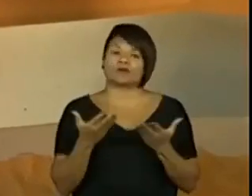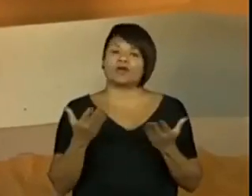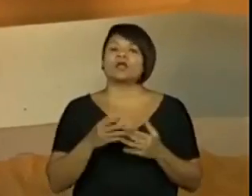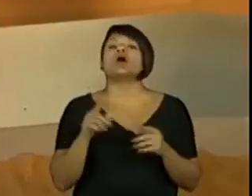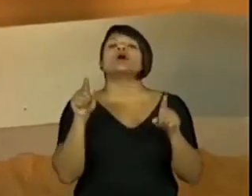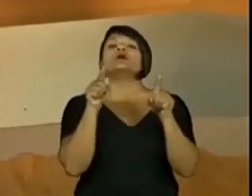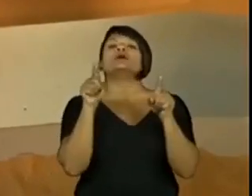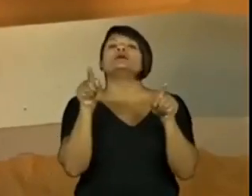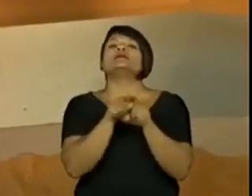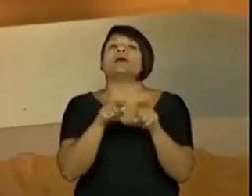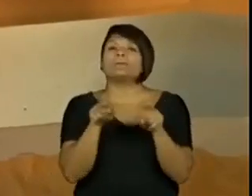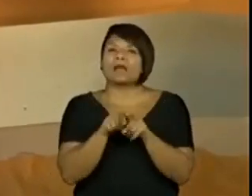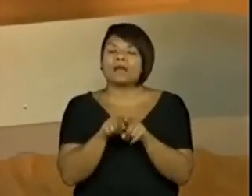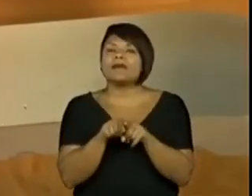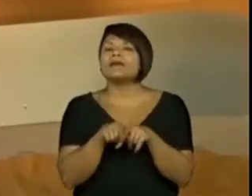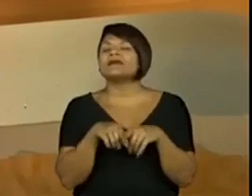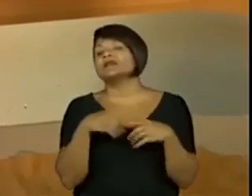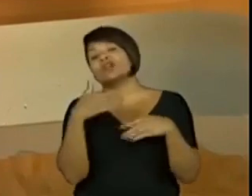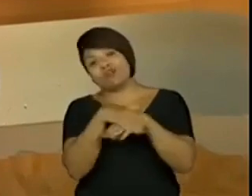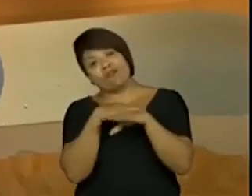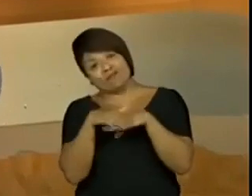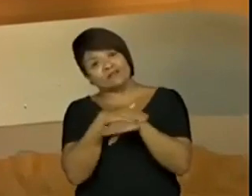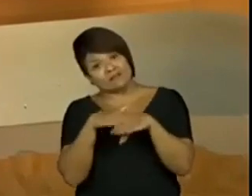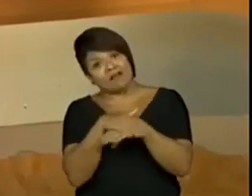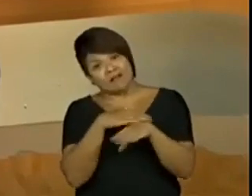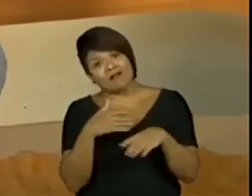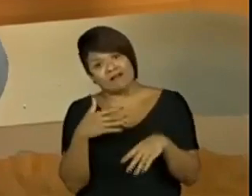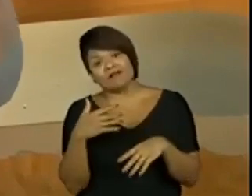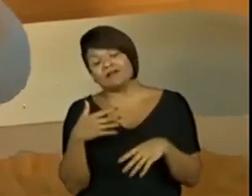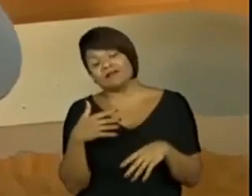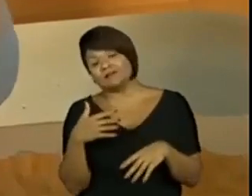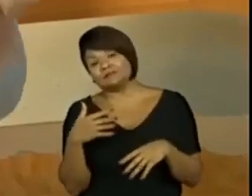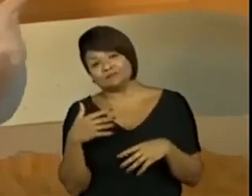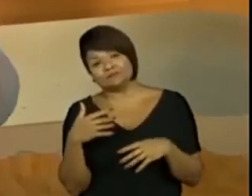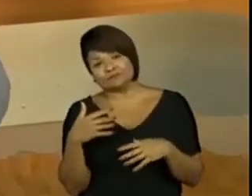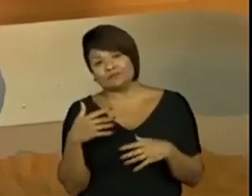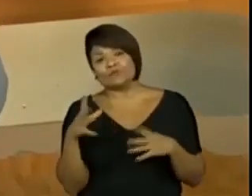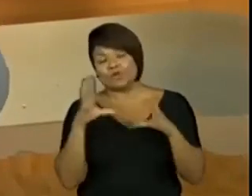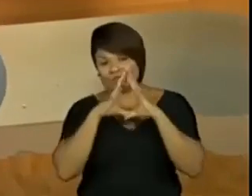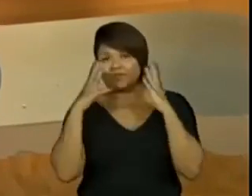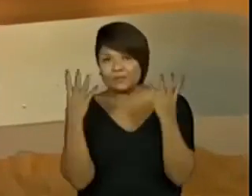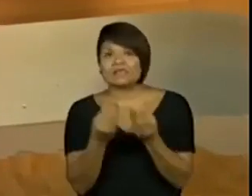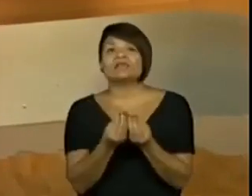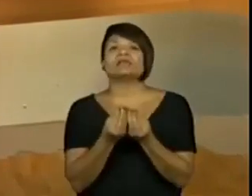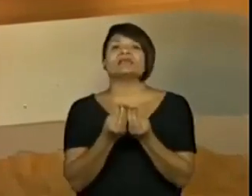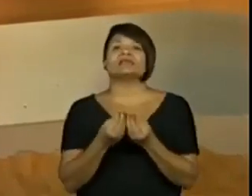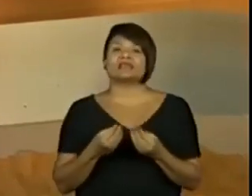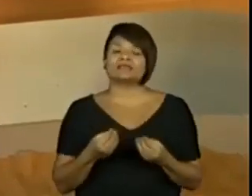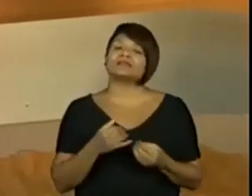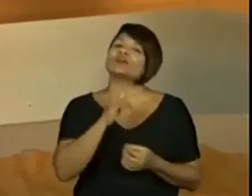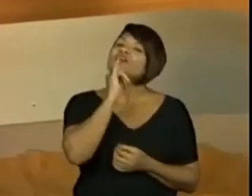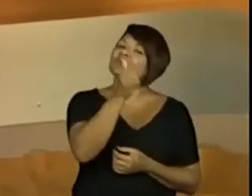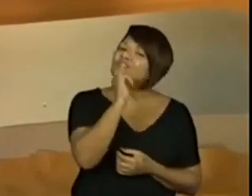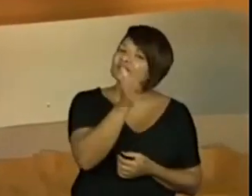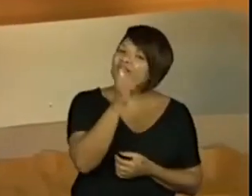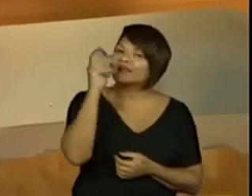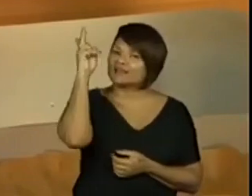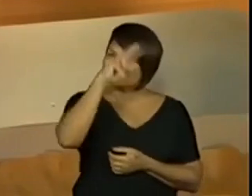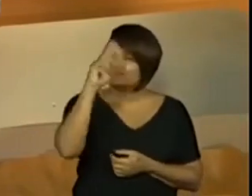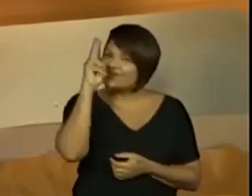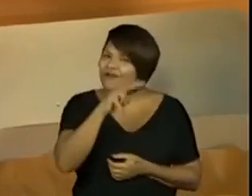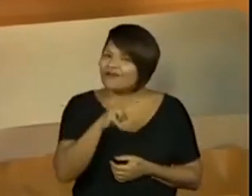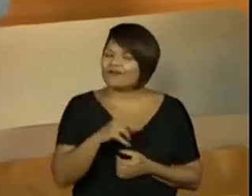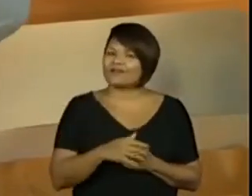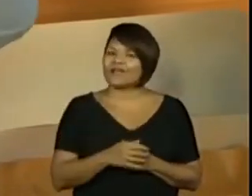como também conversar, né, com os familiares, contar essa história, o